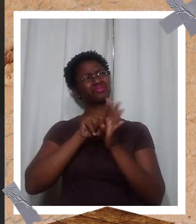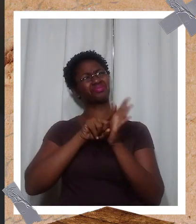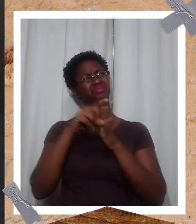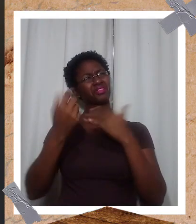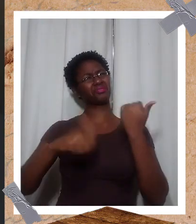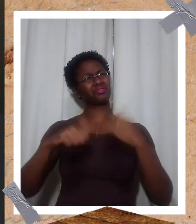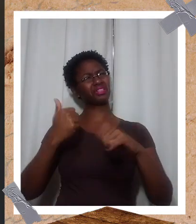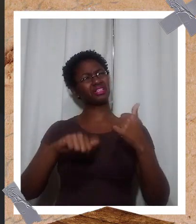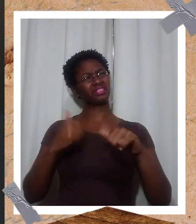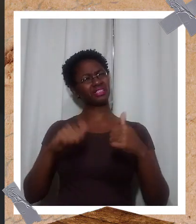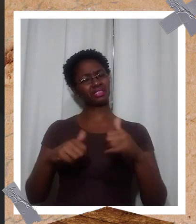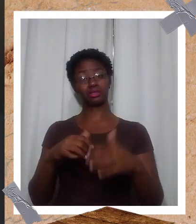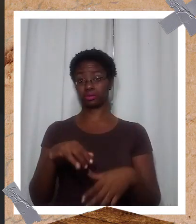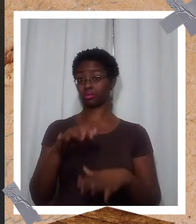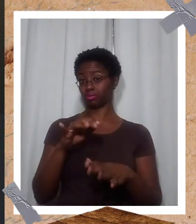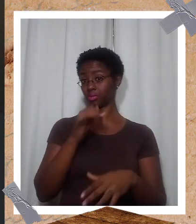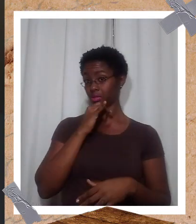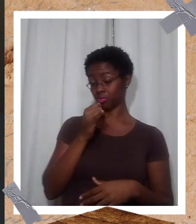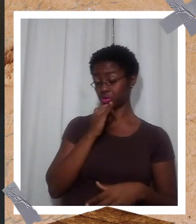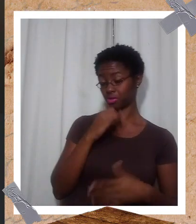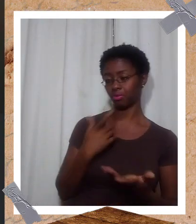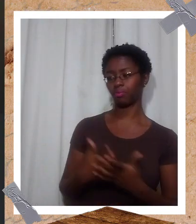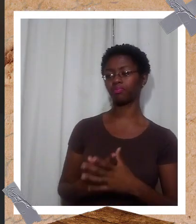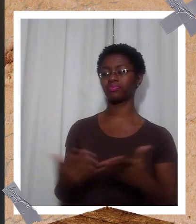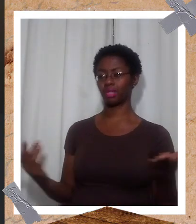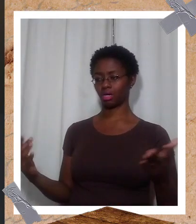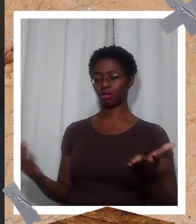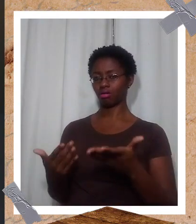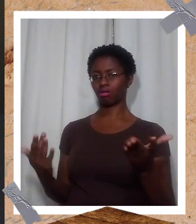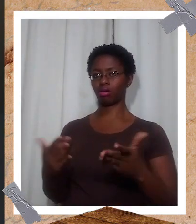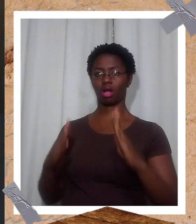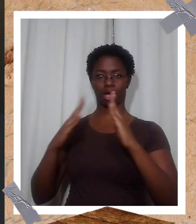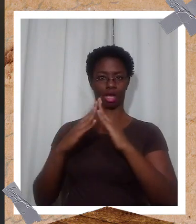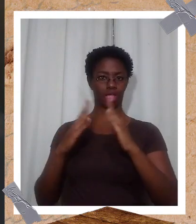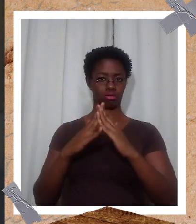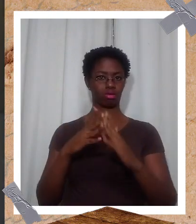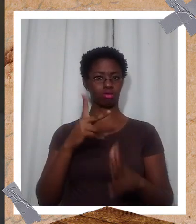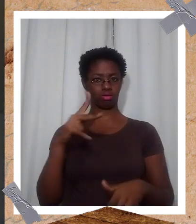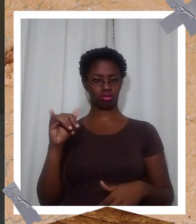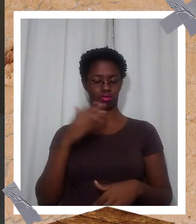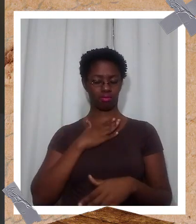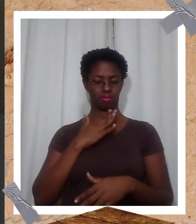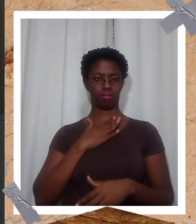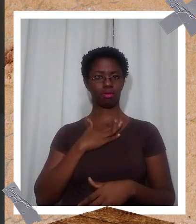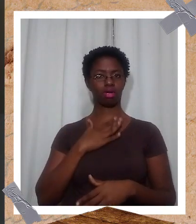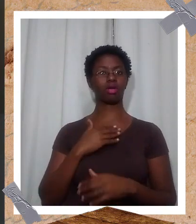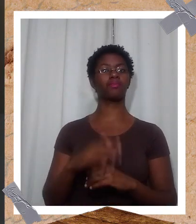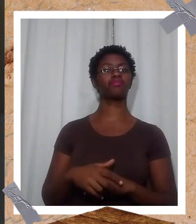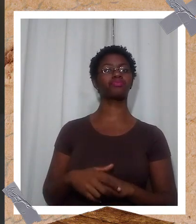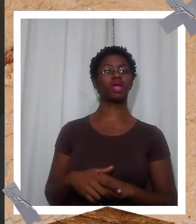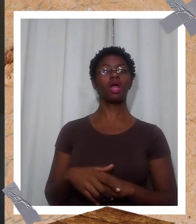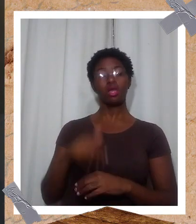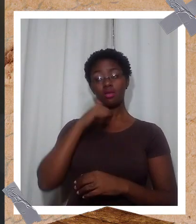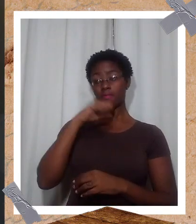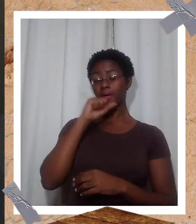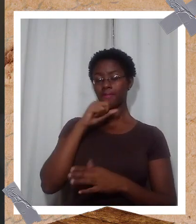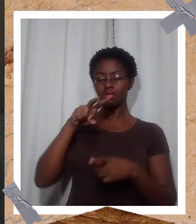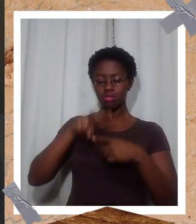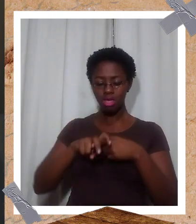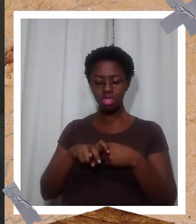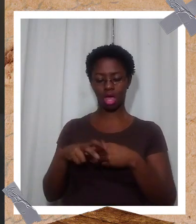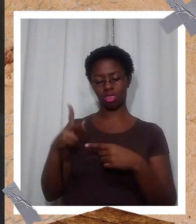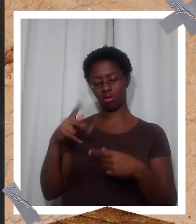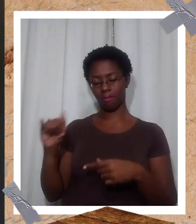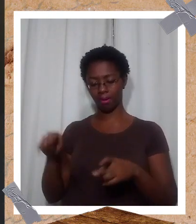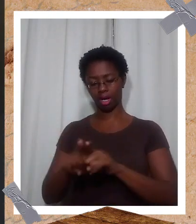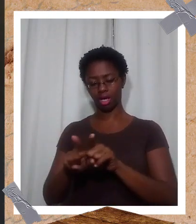aqui na casa dos meus pais, né, muito louco, assim, que minha mãe, ela estava com álbuns de foto, né, estava minha mãe, meu